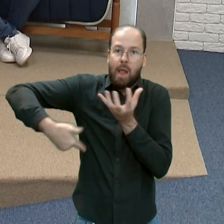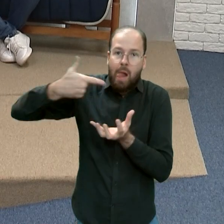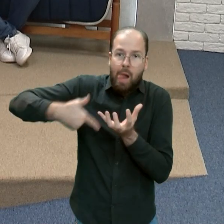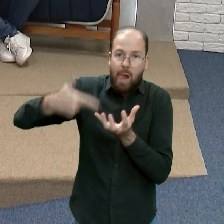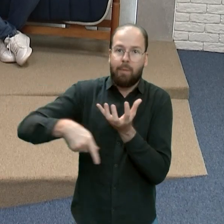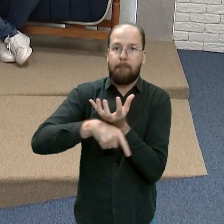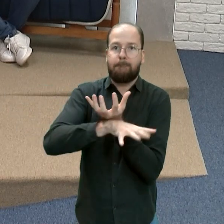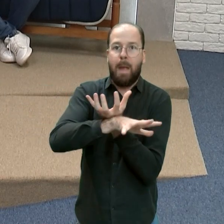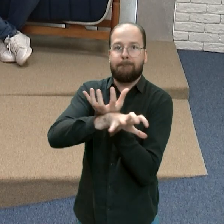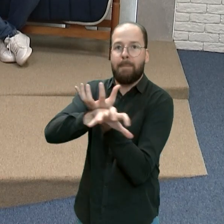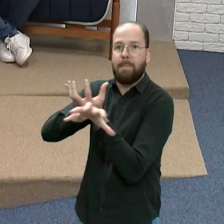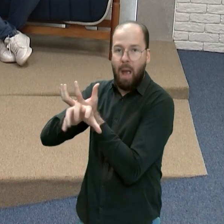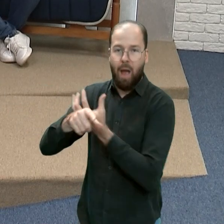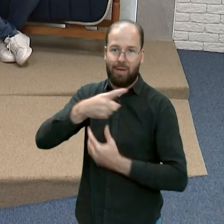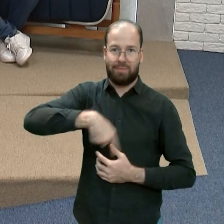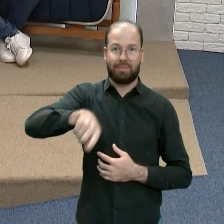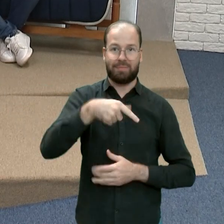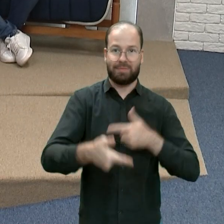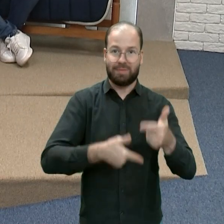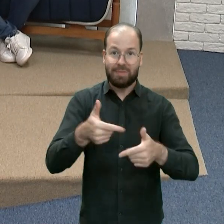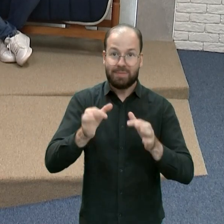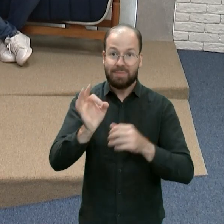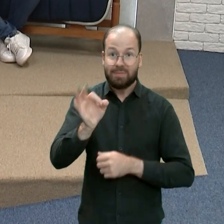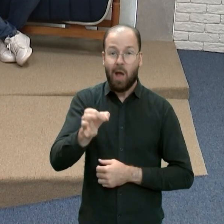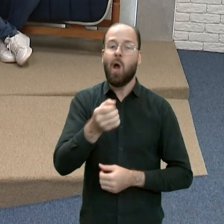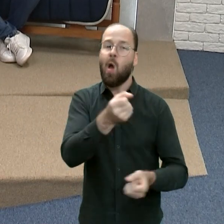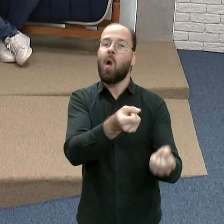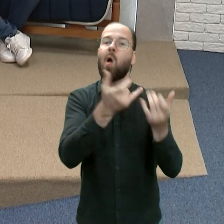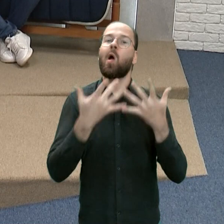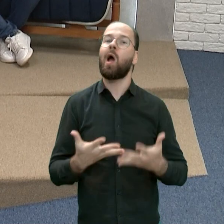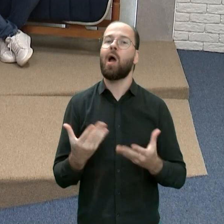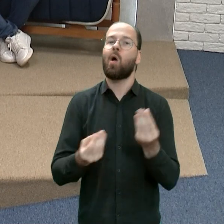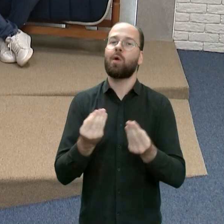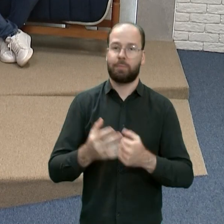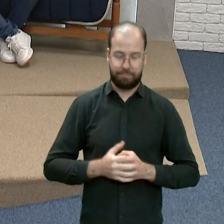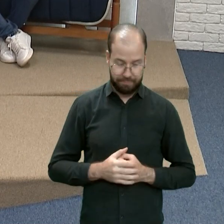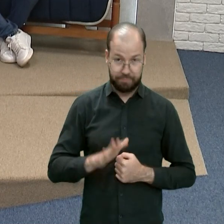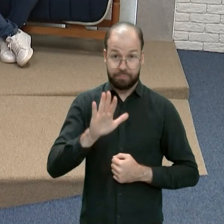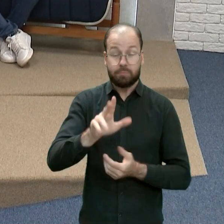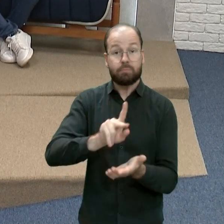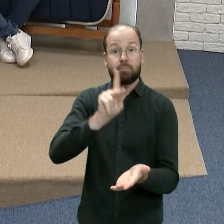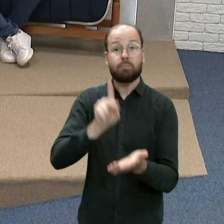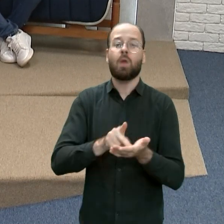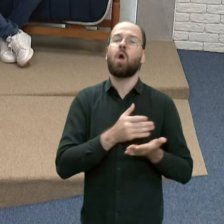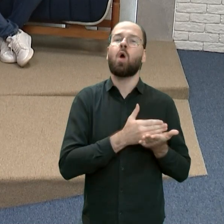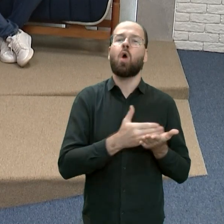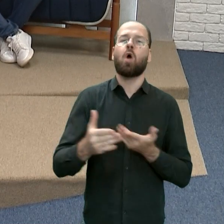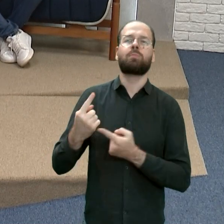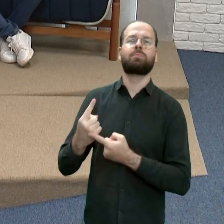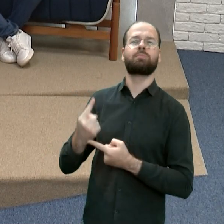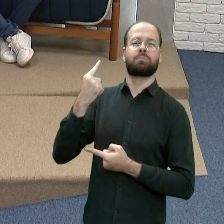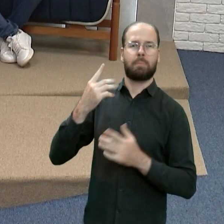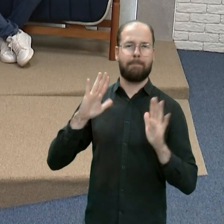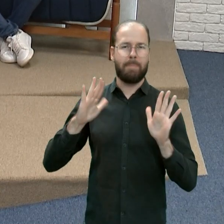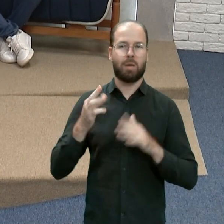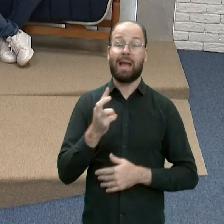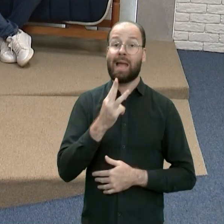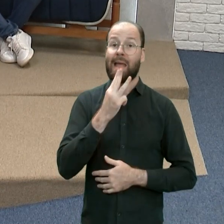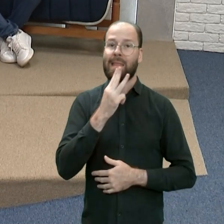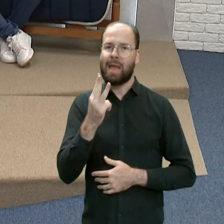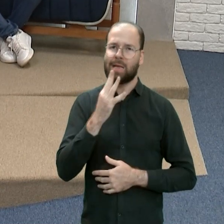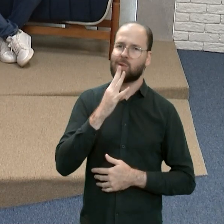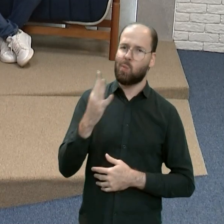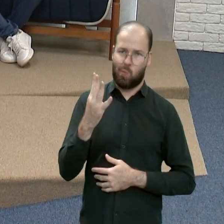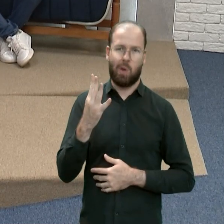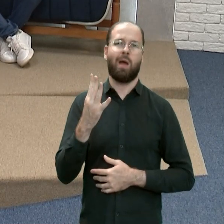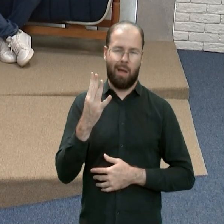estão executando. Conta pra gente como é que é. A história, na verdade, começou há mais ou menos 3 anos, de 3 a 4